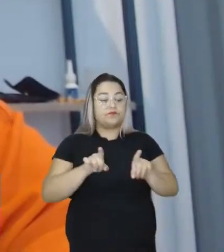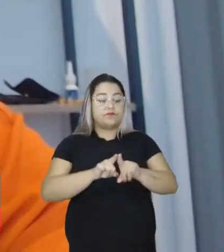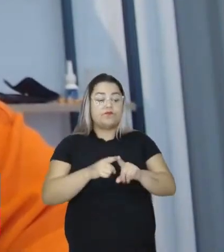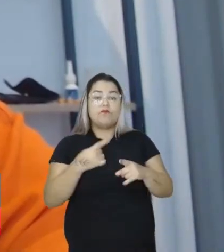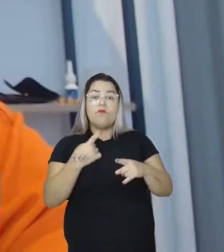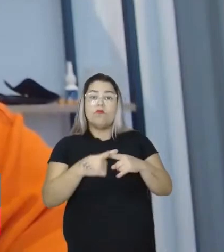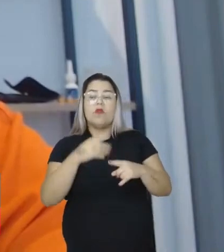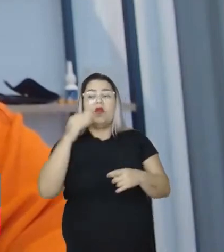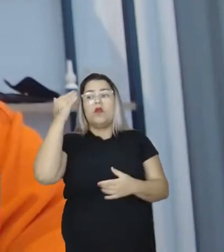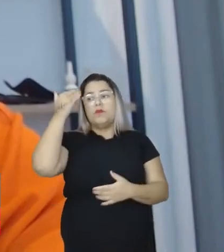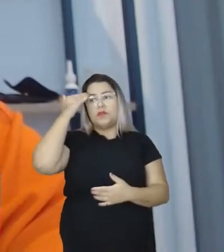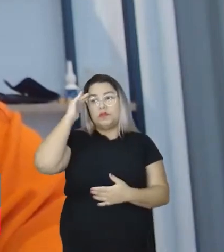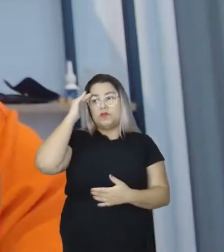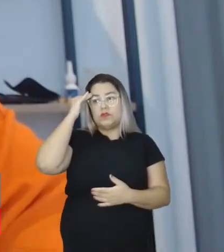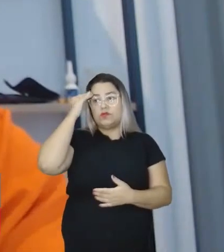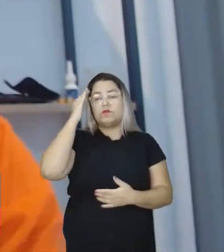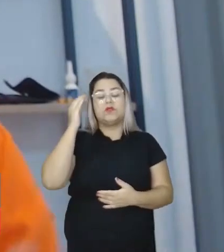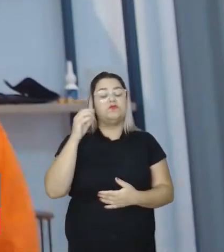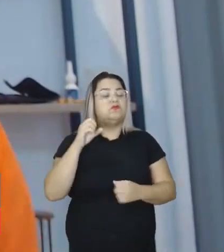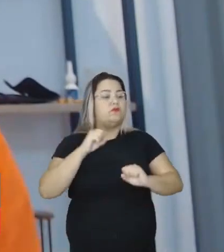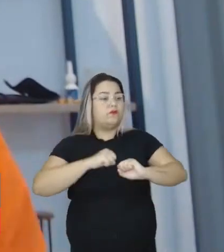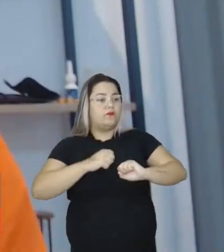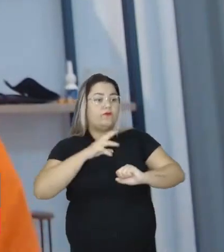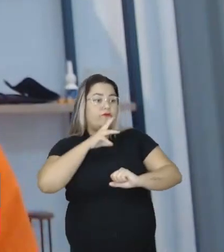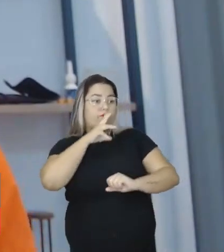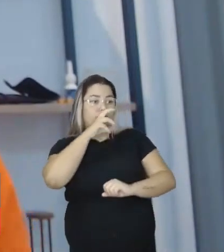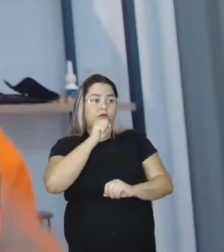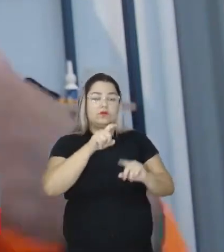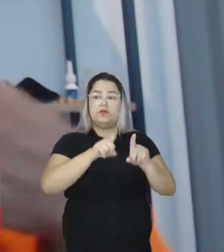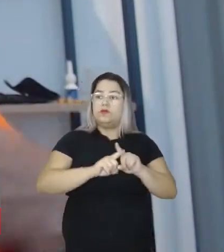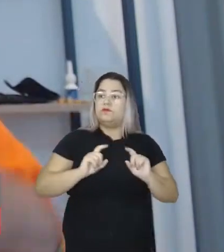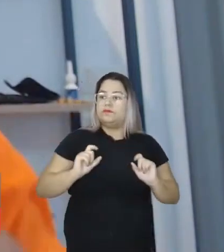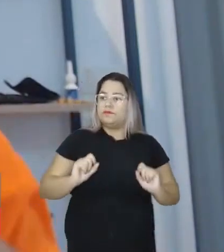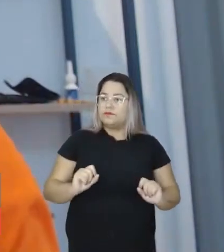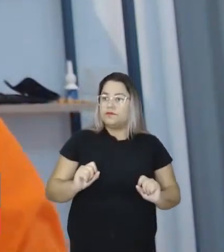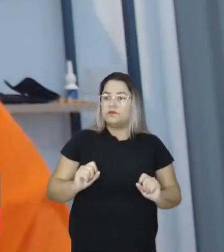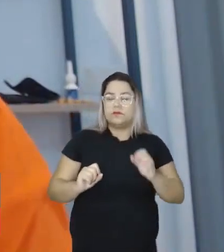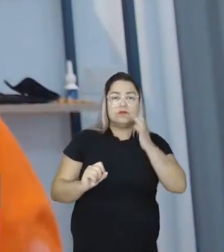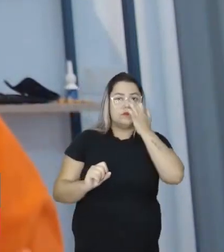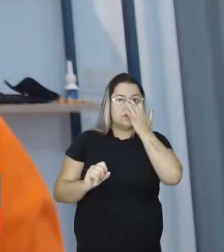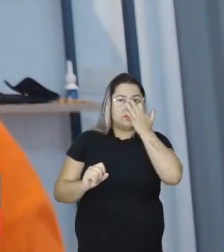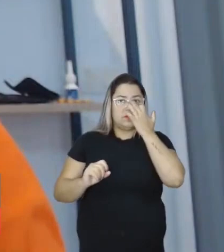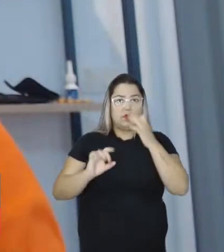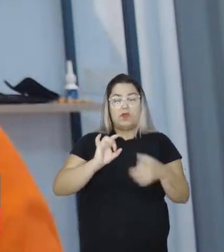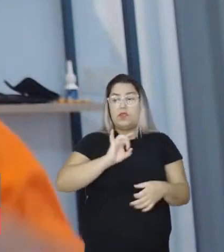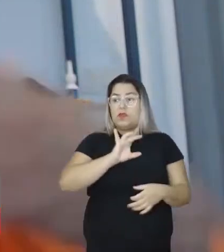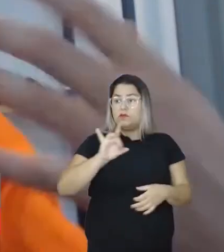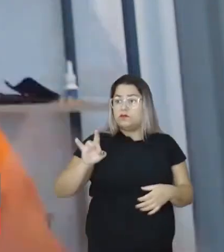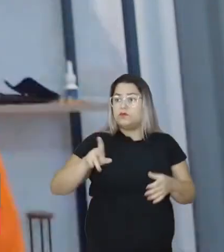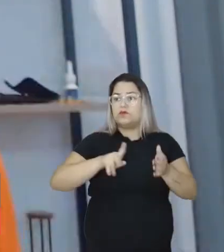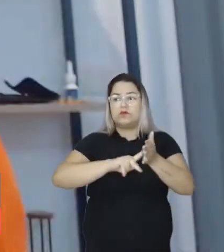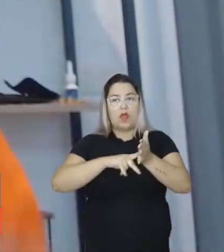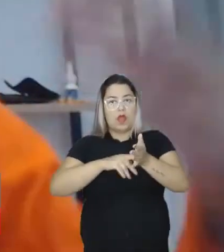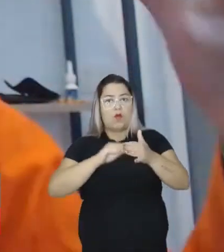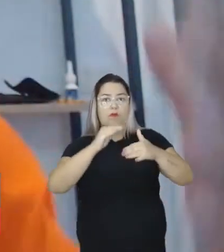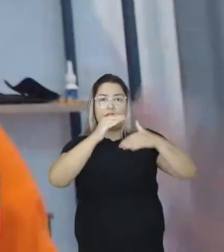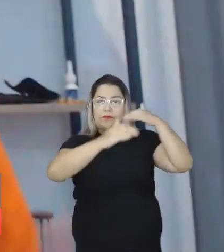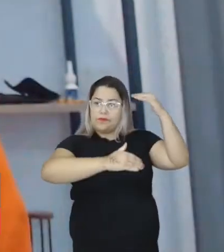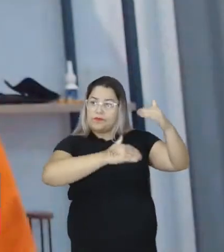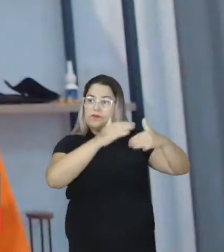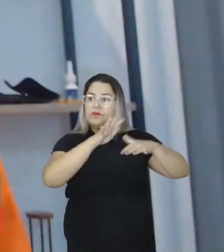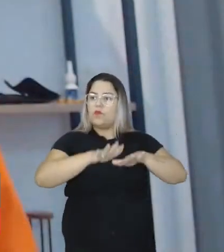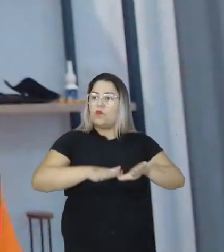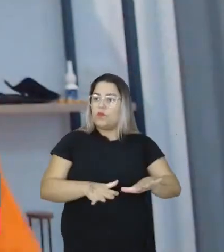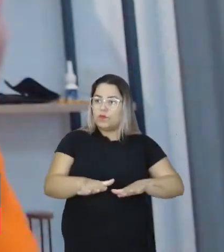há uma compreensão muito forte de que sindicato é sindicato, todo movimento sindical, os movimentos sociais são os